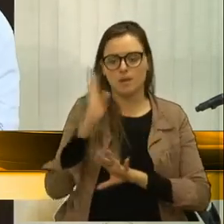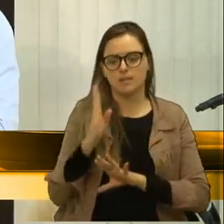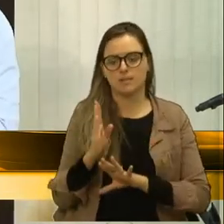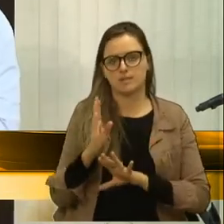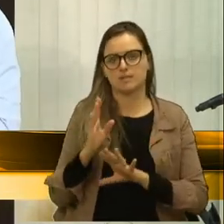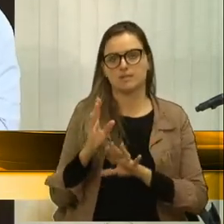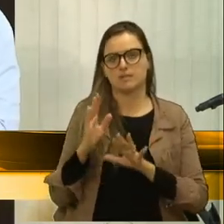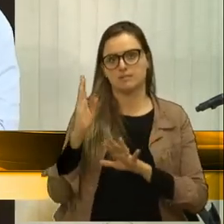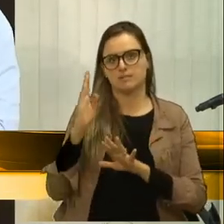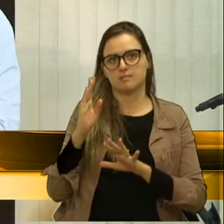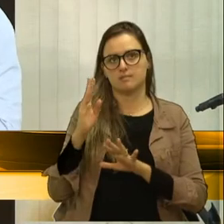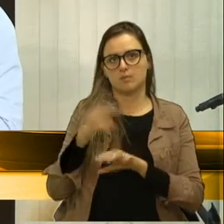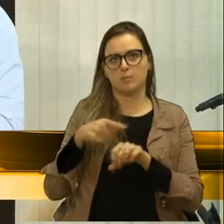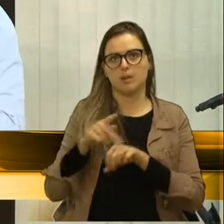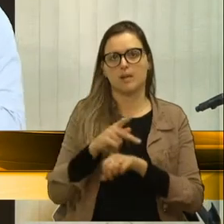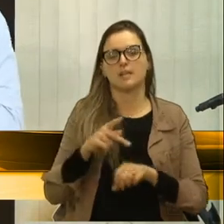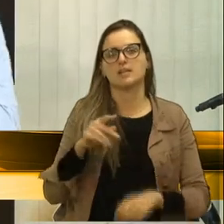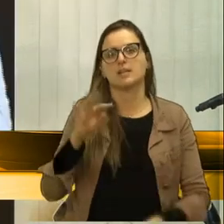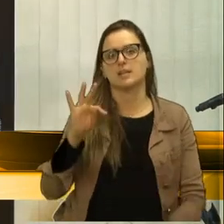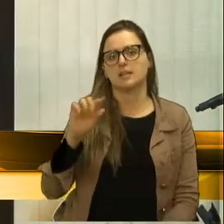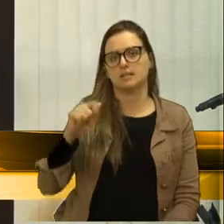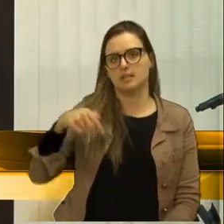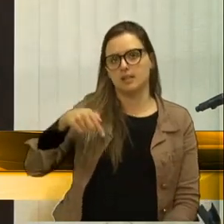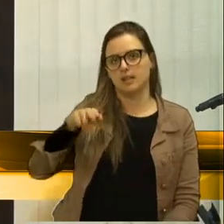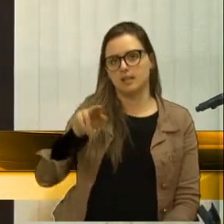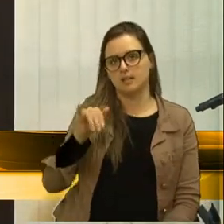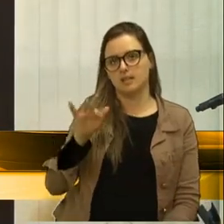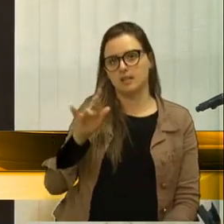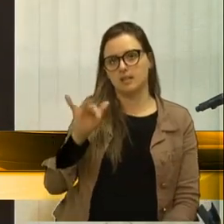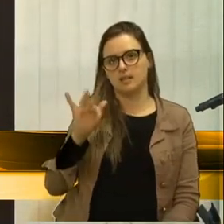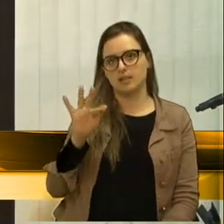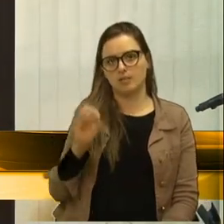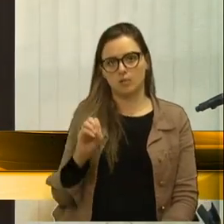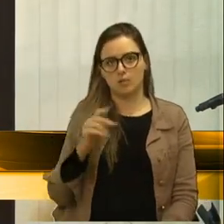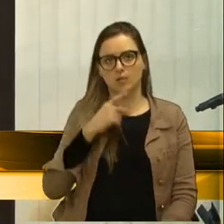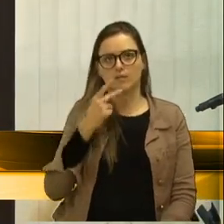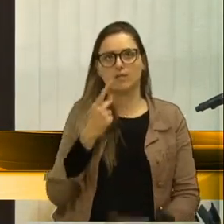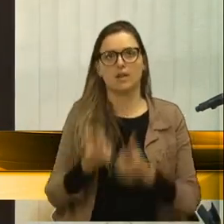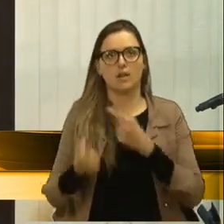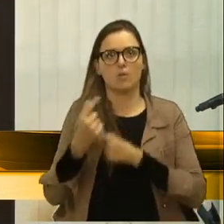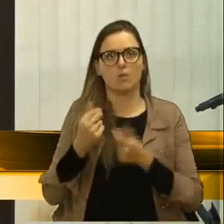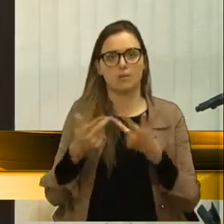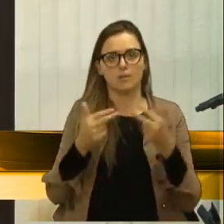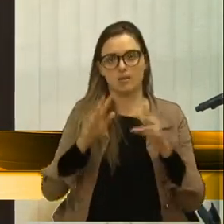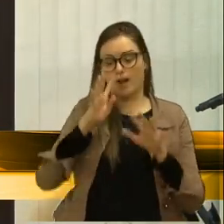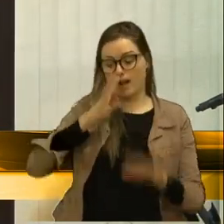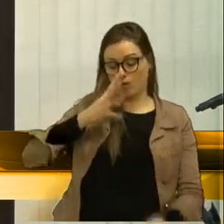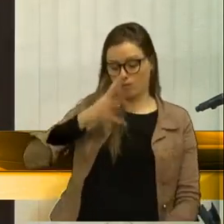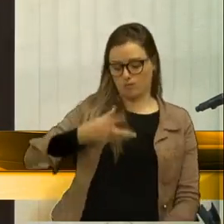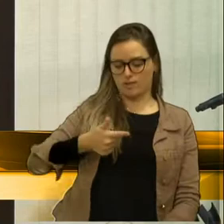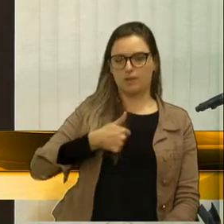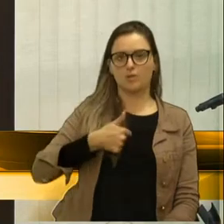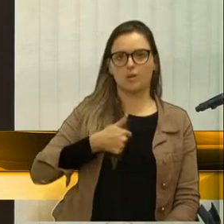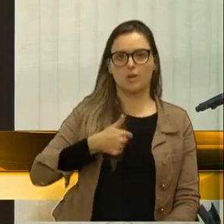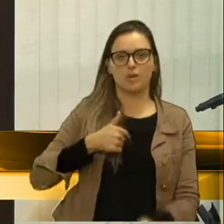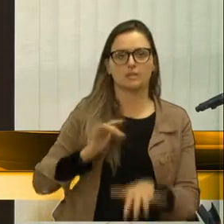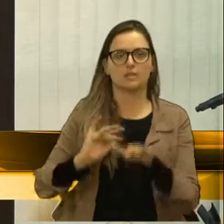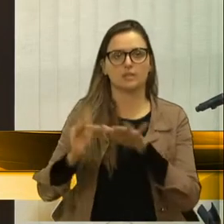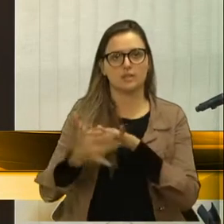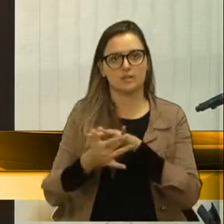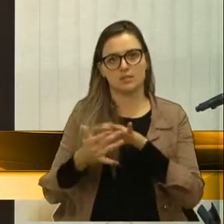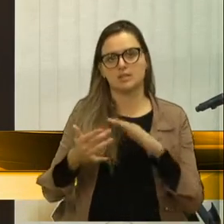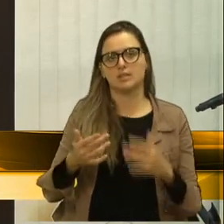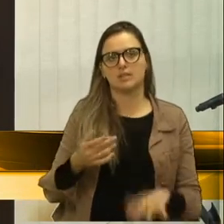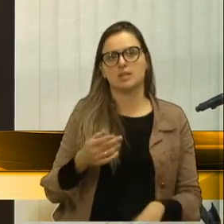se manifestou via pioneiro e que tem feito algumas manifestações no sentido de me atacar, inclusive em redes sociais, mandado